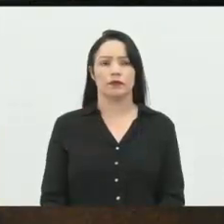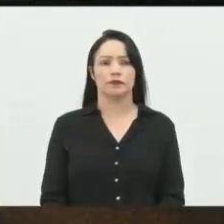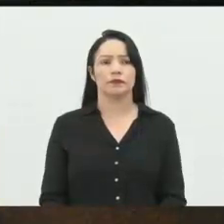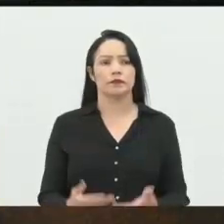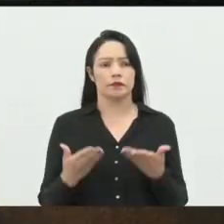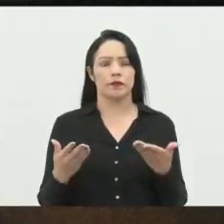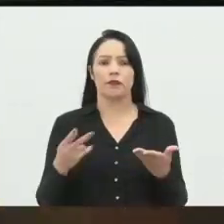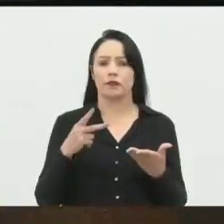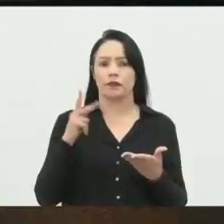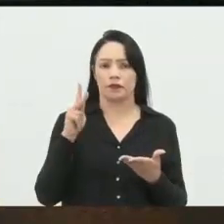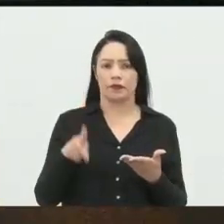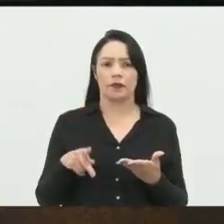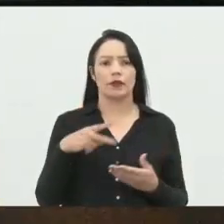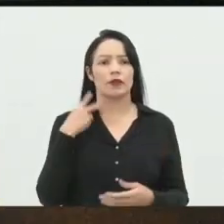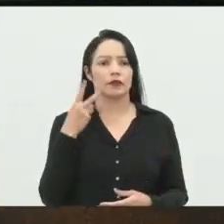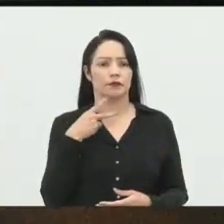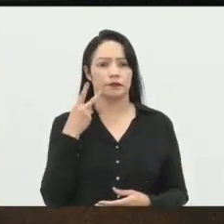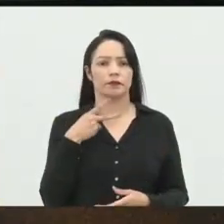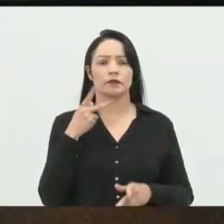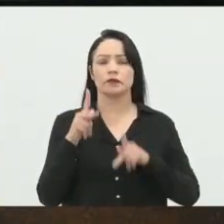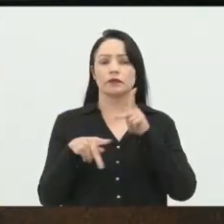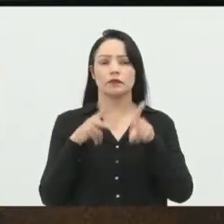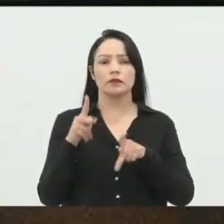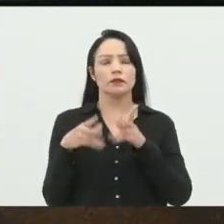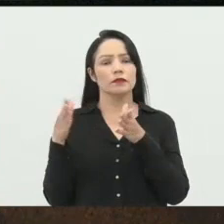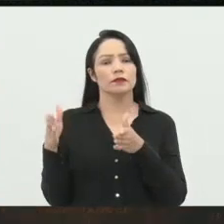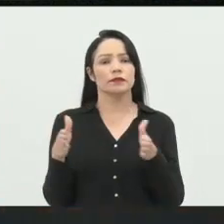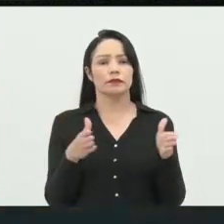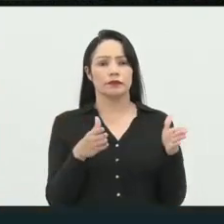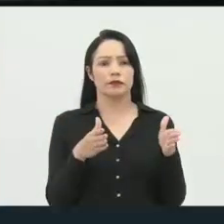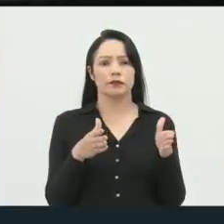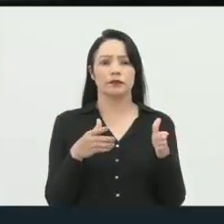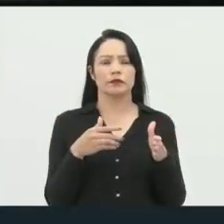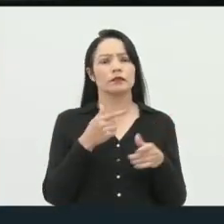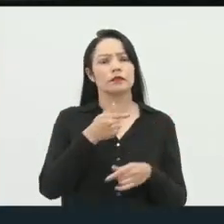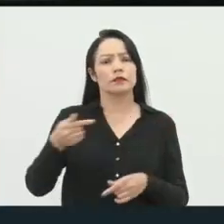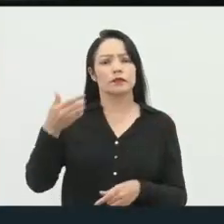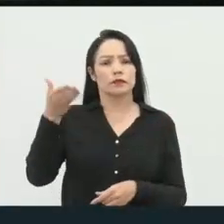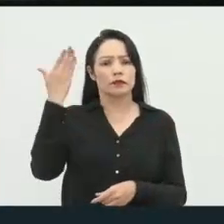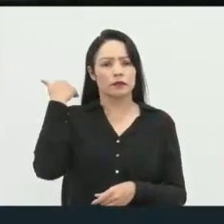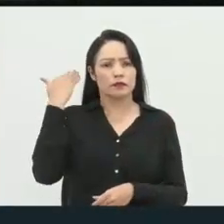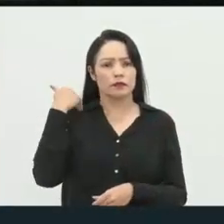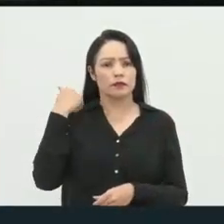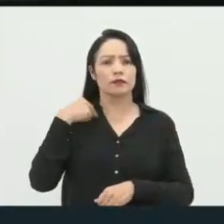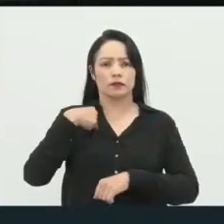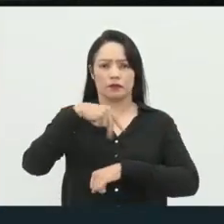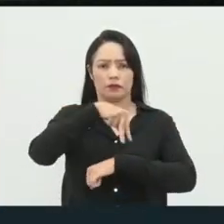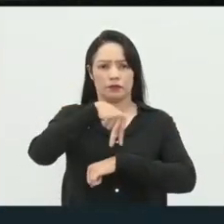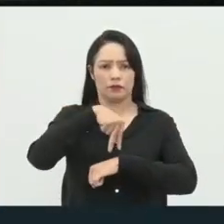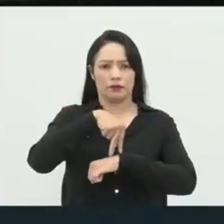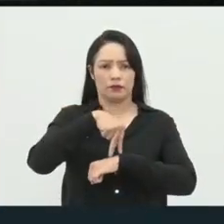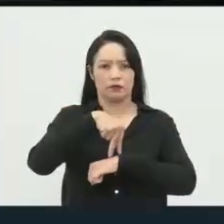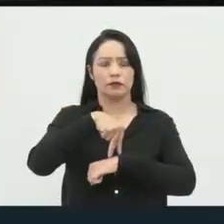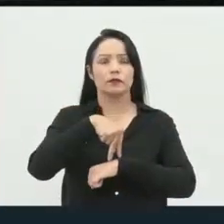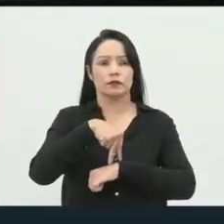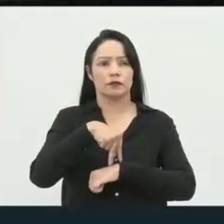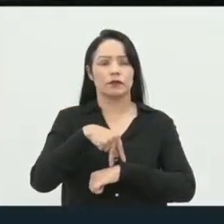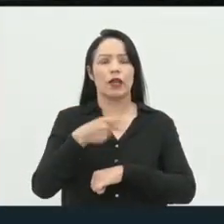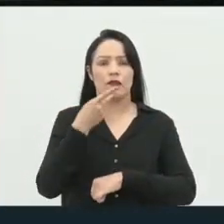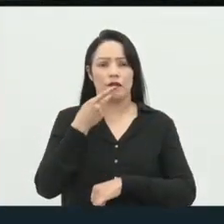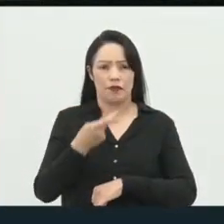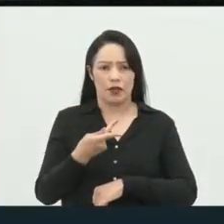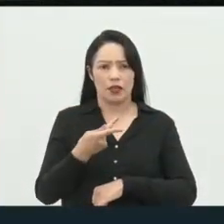público que nos acompanham Eu na semana passada estive aqui nessa Tribuna e disse que subiria que